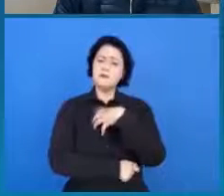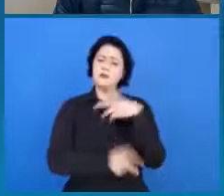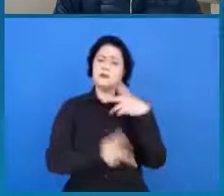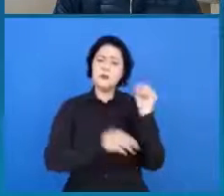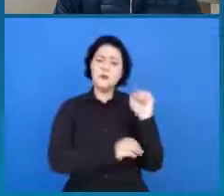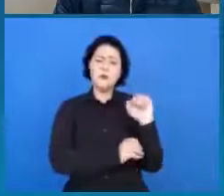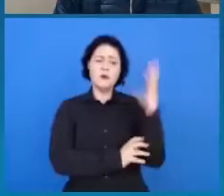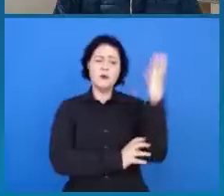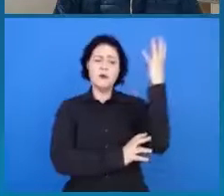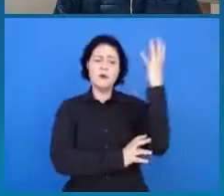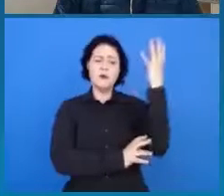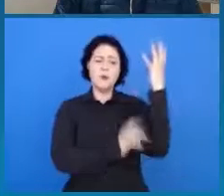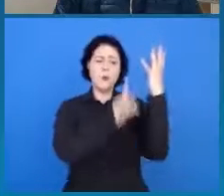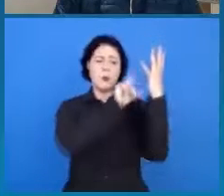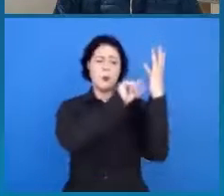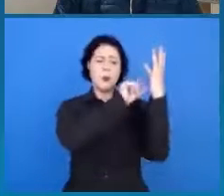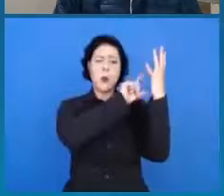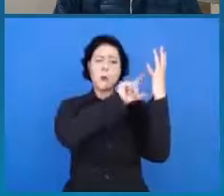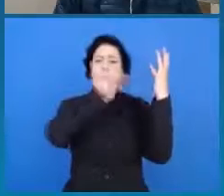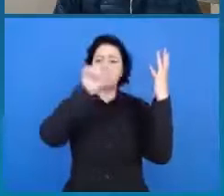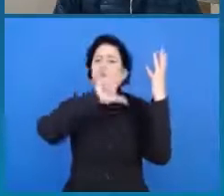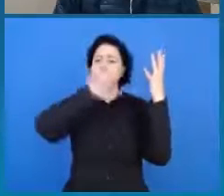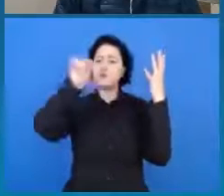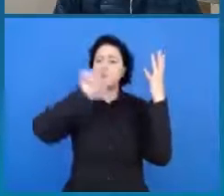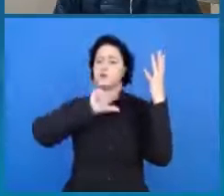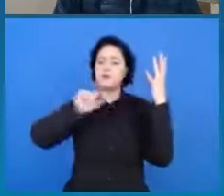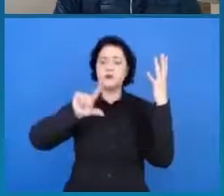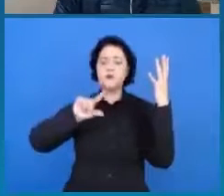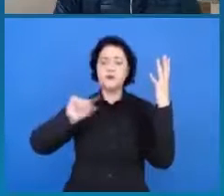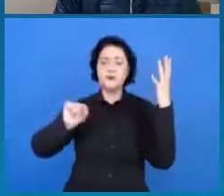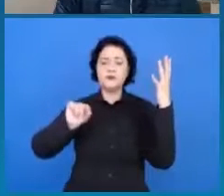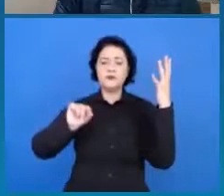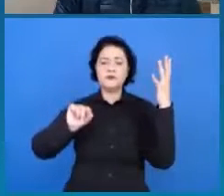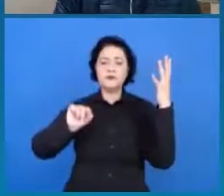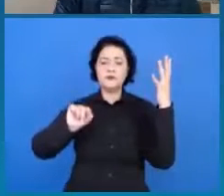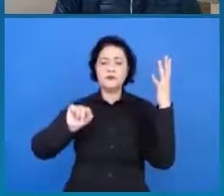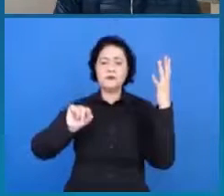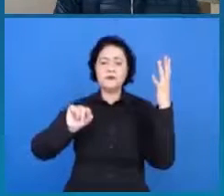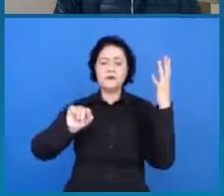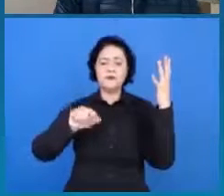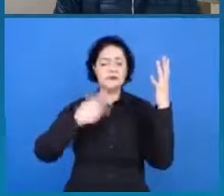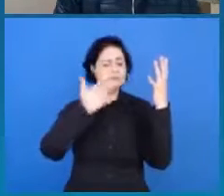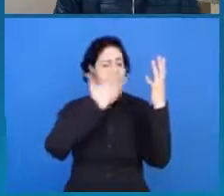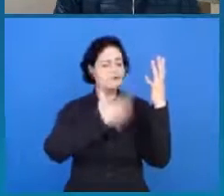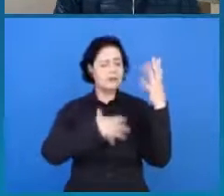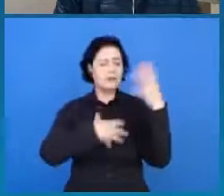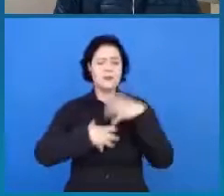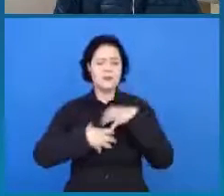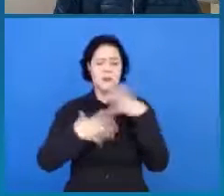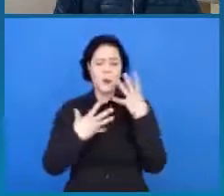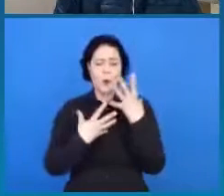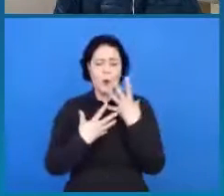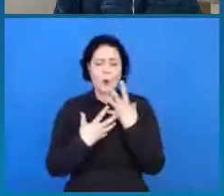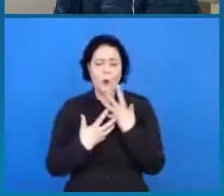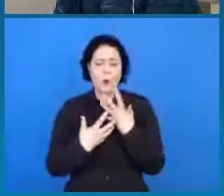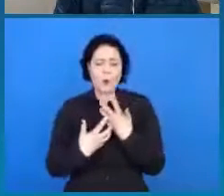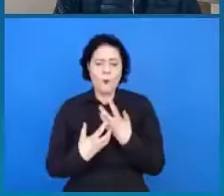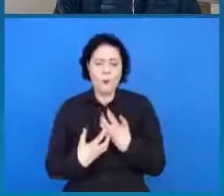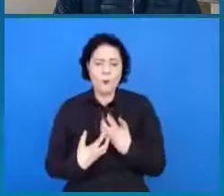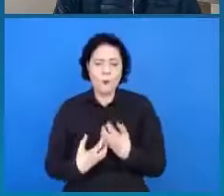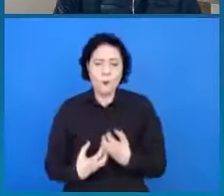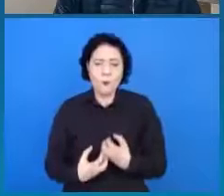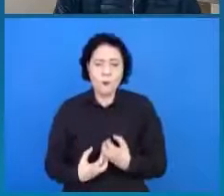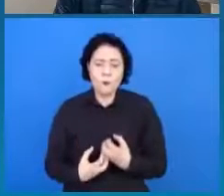que perdeu os pássaros que cantavam e brincavam em seus braços e sentimo-nos minguados desfolhadas